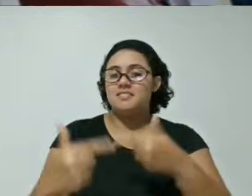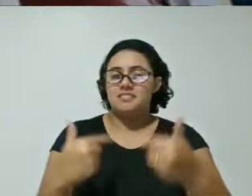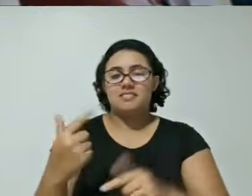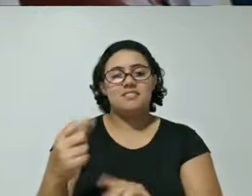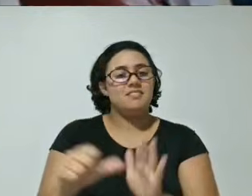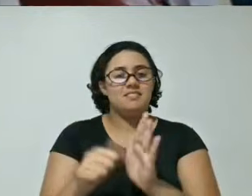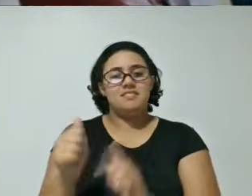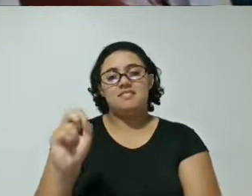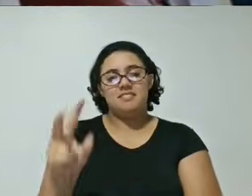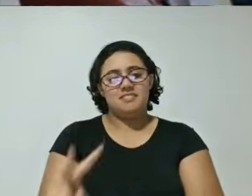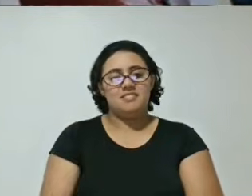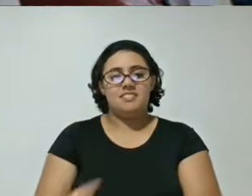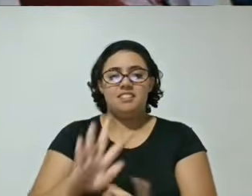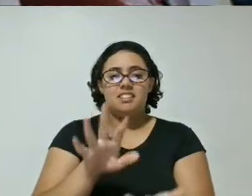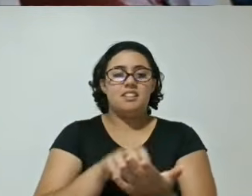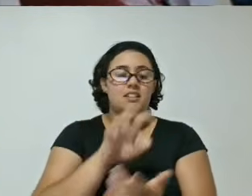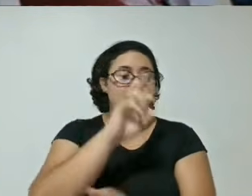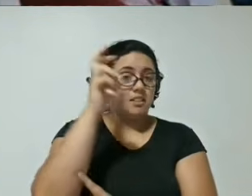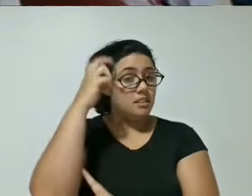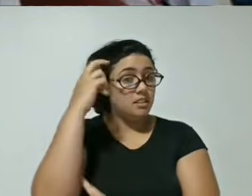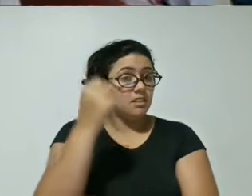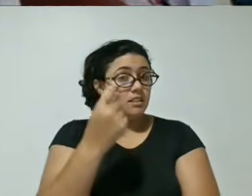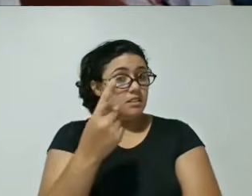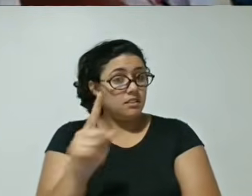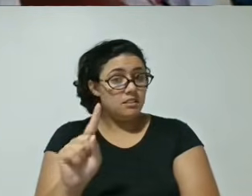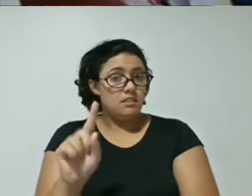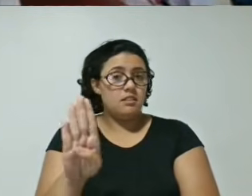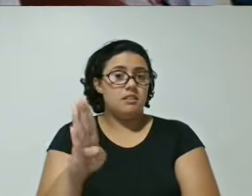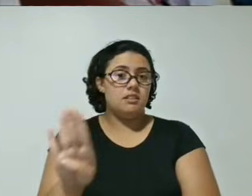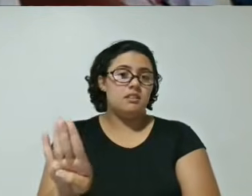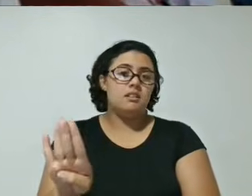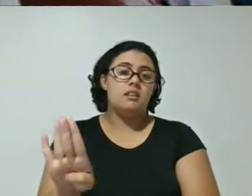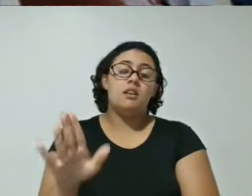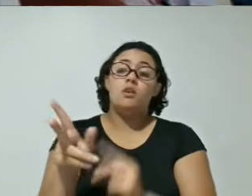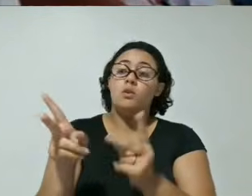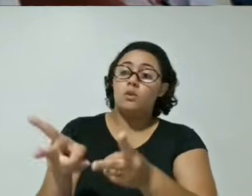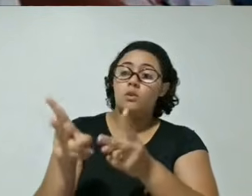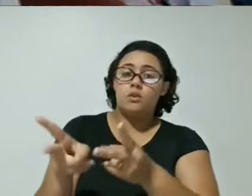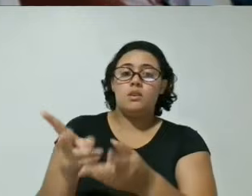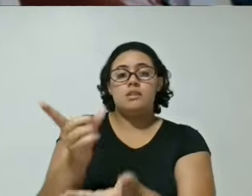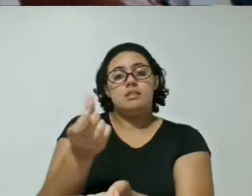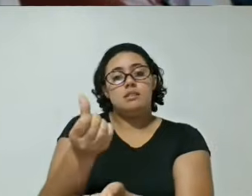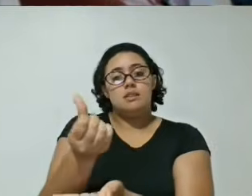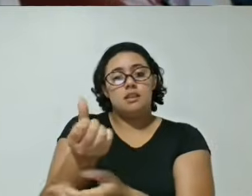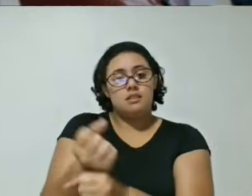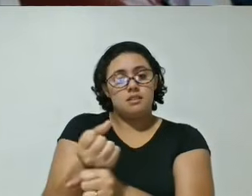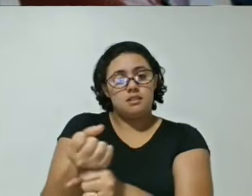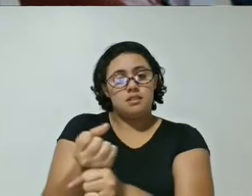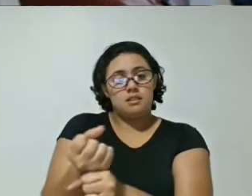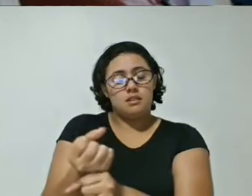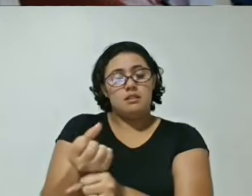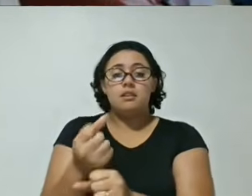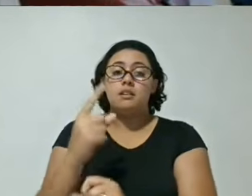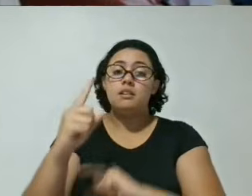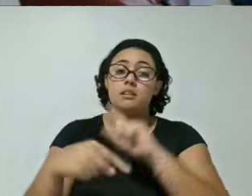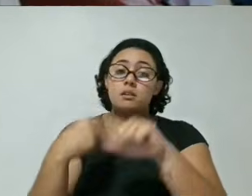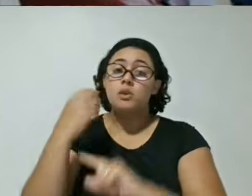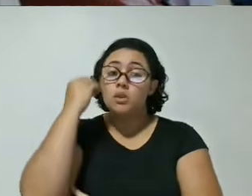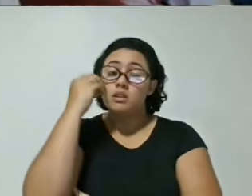Centro Cultural São Bernardo, né, onde permaneci durante 6 anos, e depois tive uma